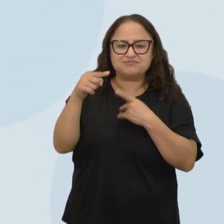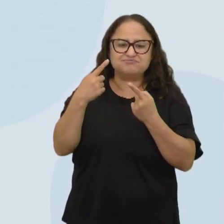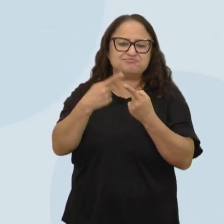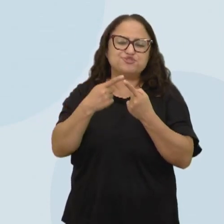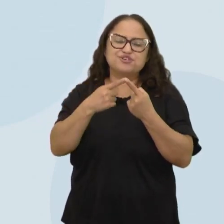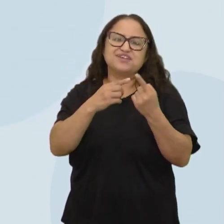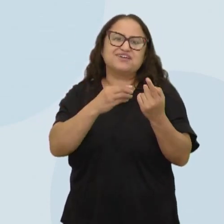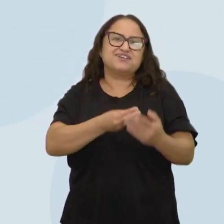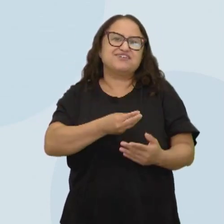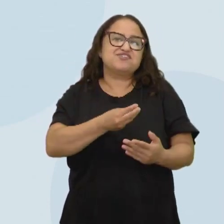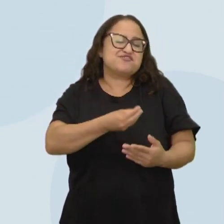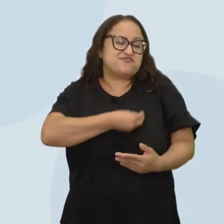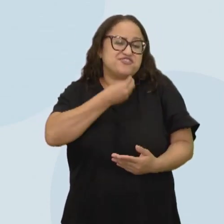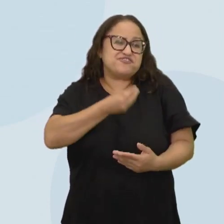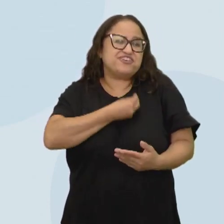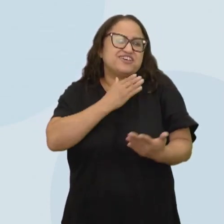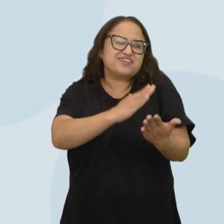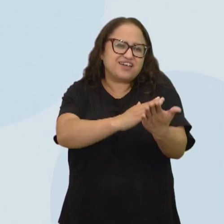ajuda a viver.